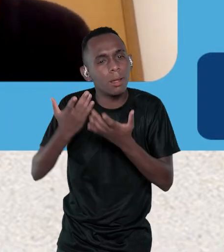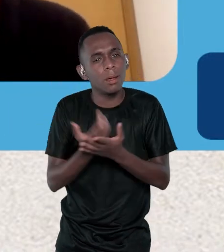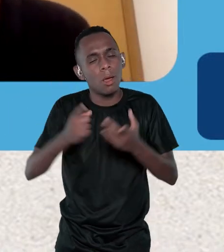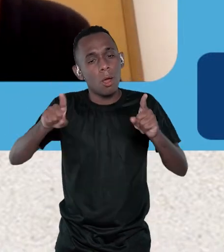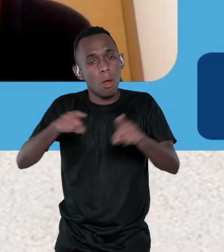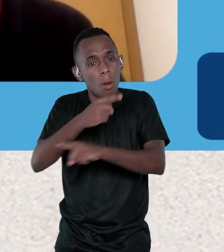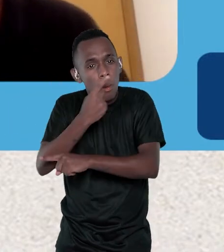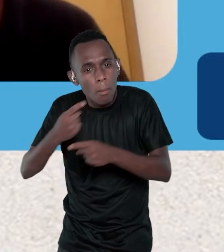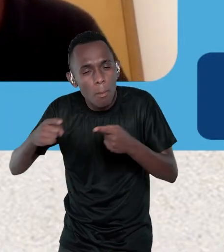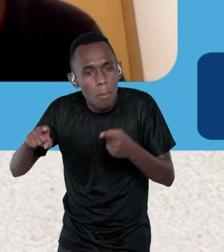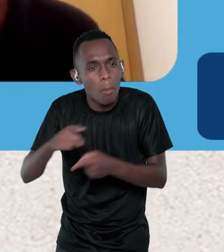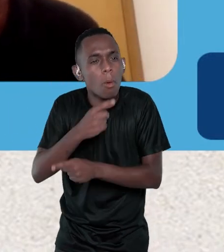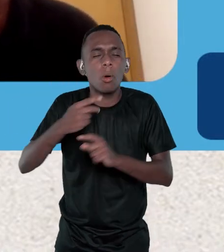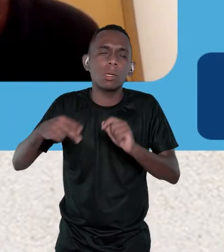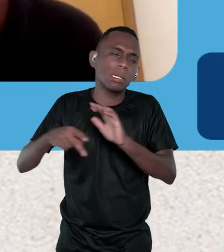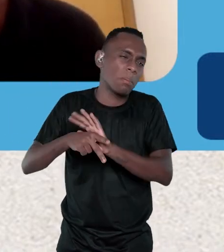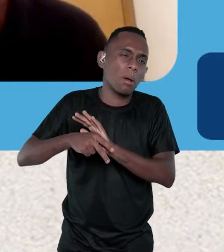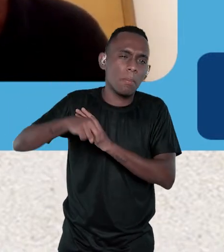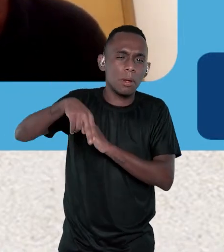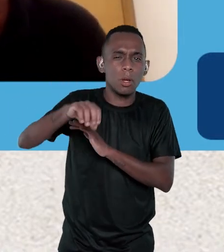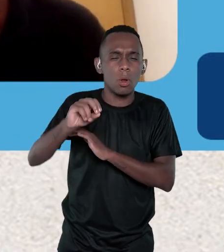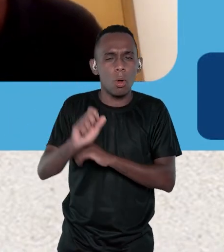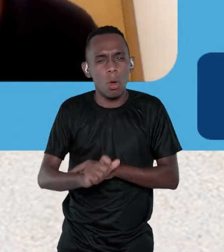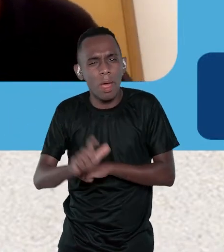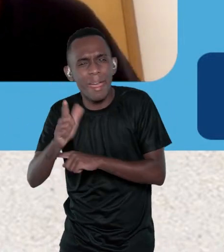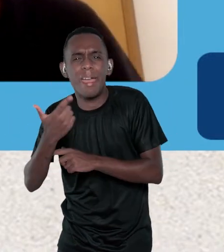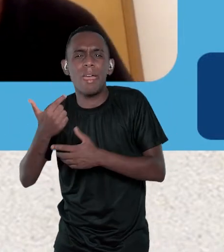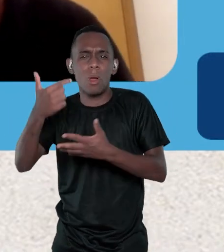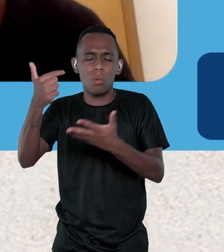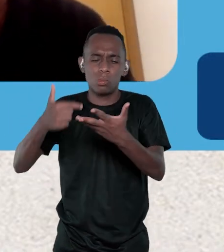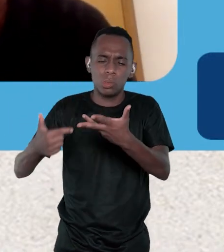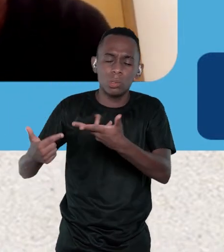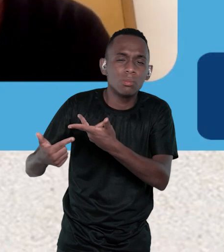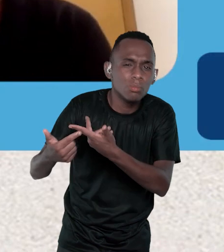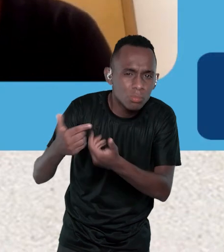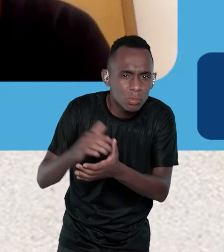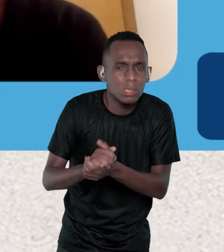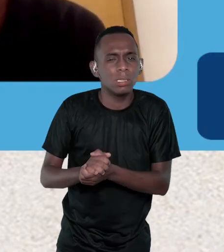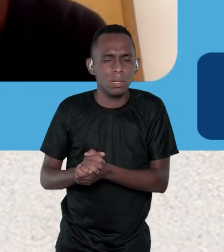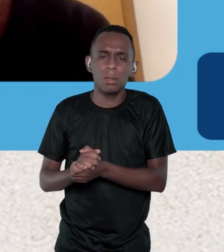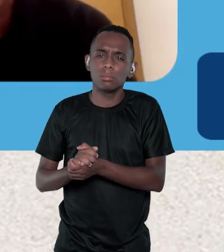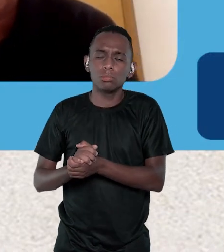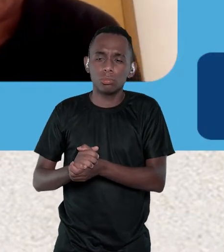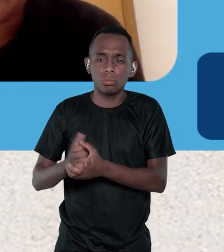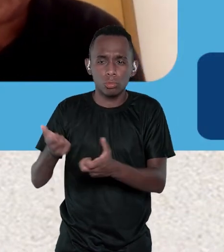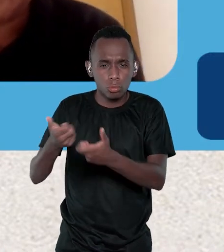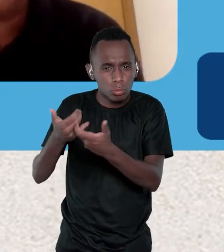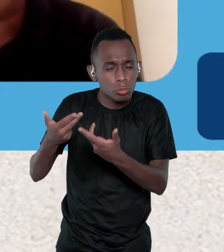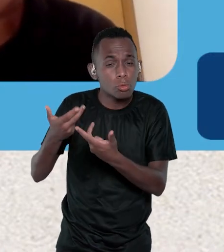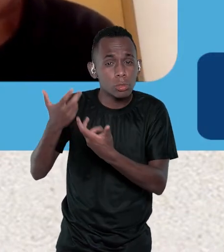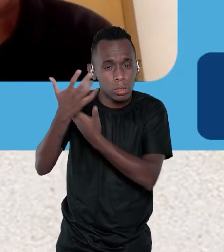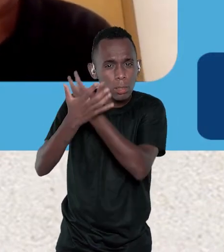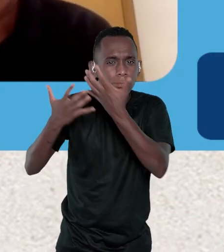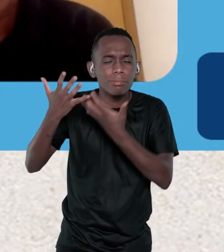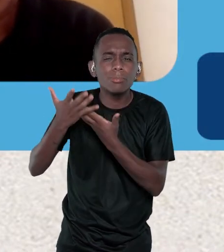serenata, ou músicas de Noel Rosa, de Assis Valente, de